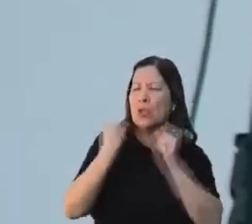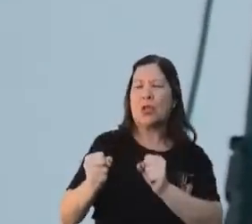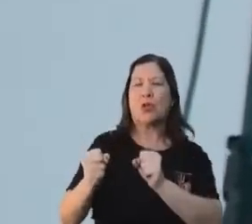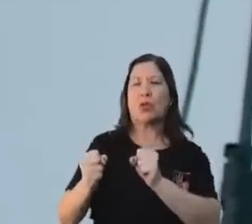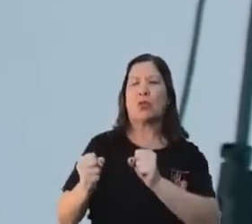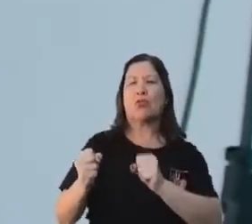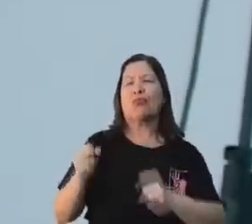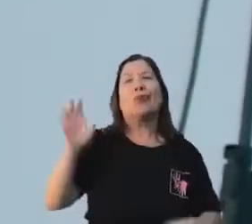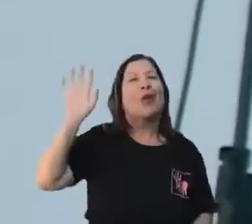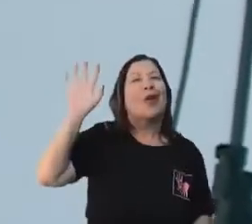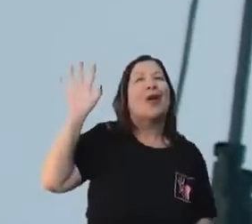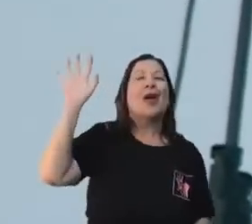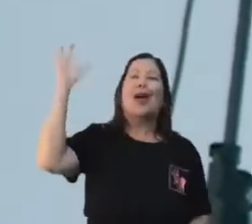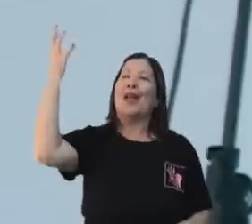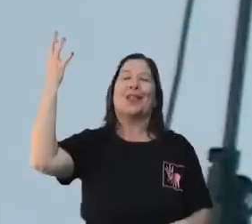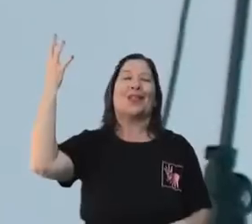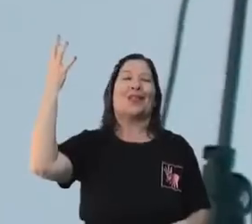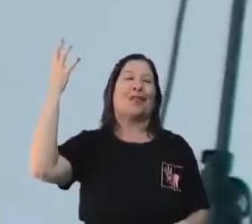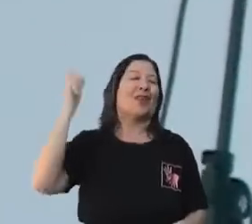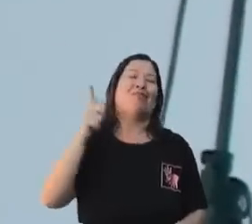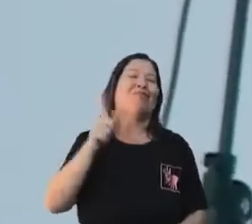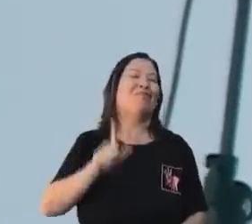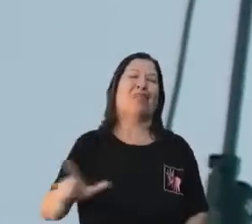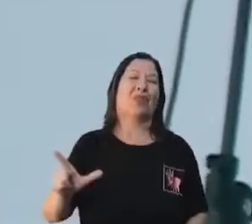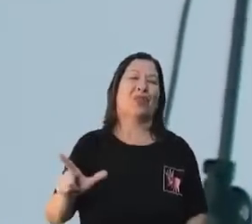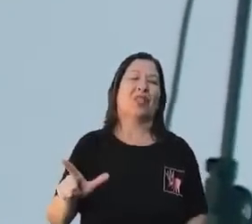um ataque militar e uma doença incurável.